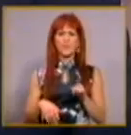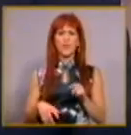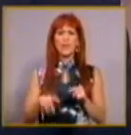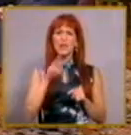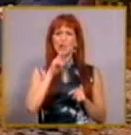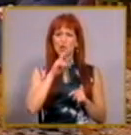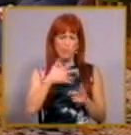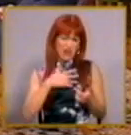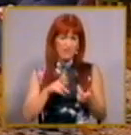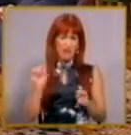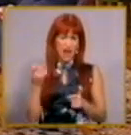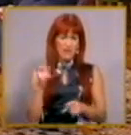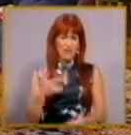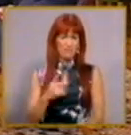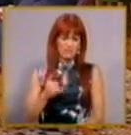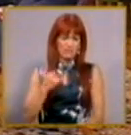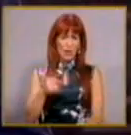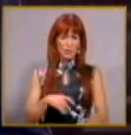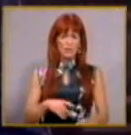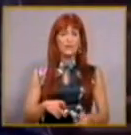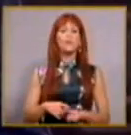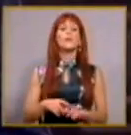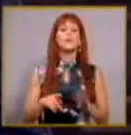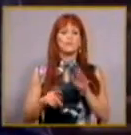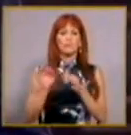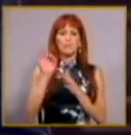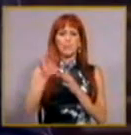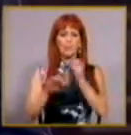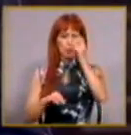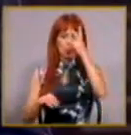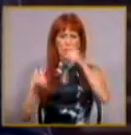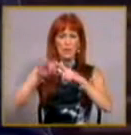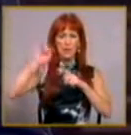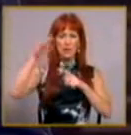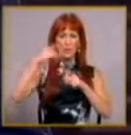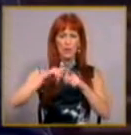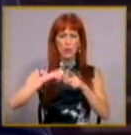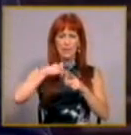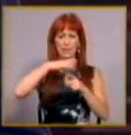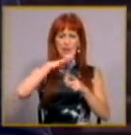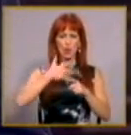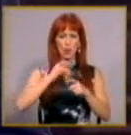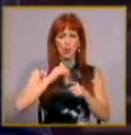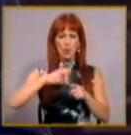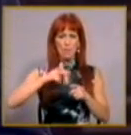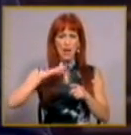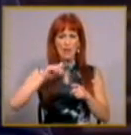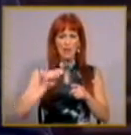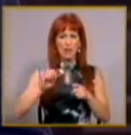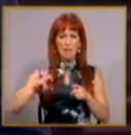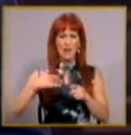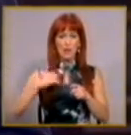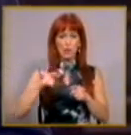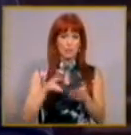responder, se quiser. Telegraficamente, temos que passar a palavra duas notas só. A primeira é para dizer que o Dr. Marques Mendes reconhece